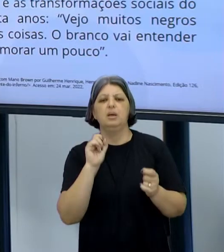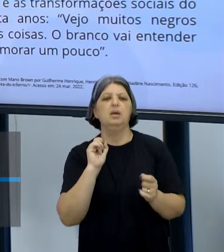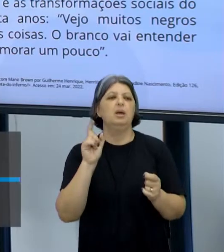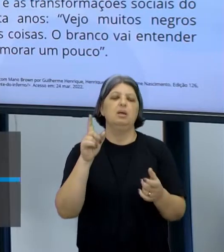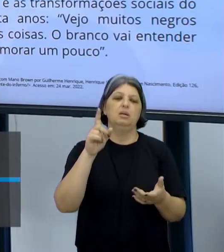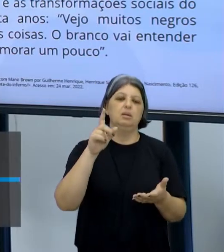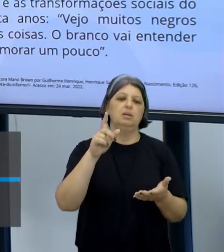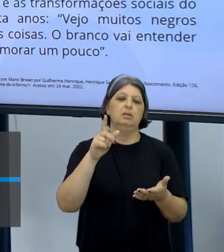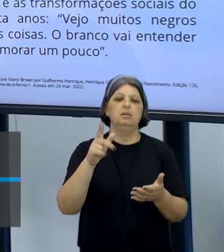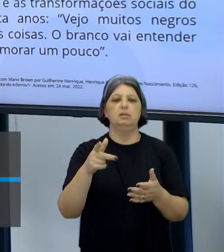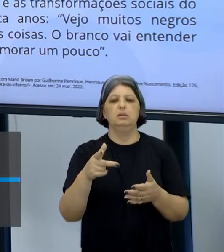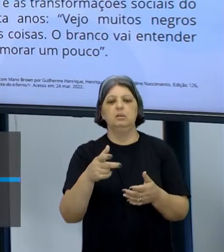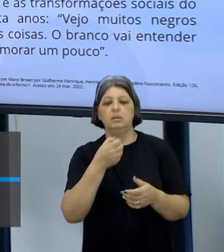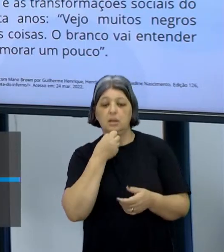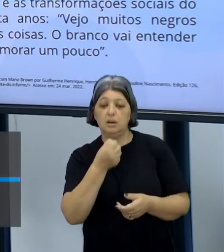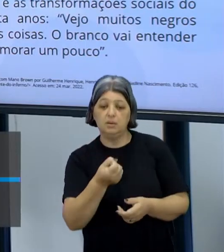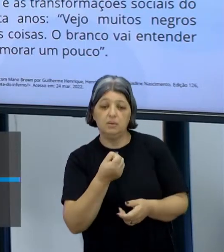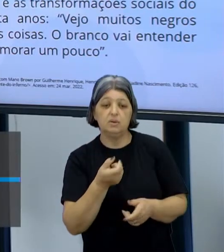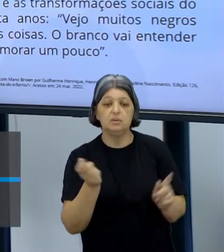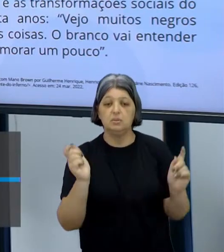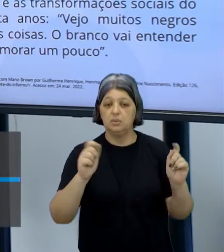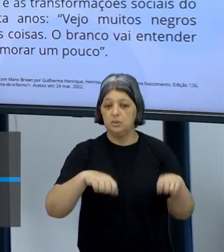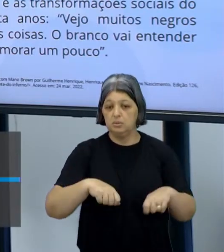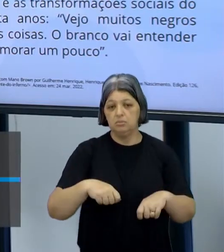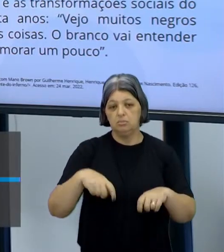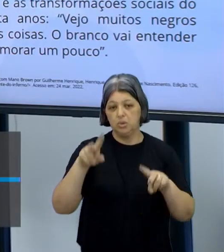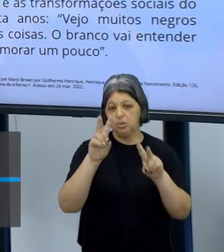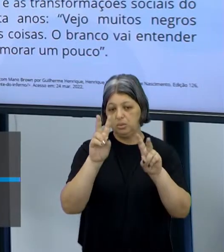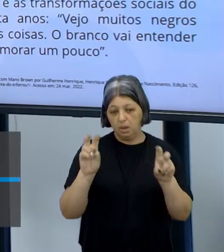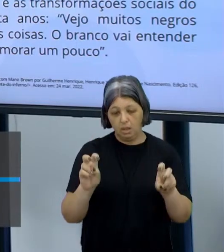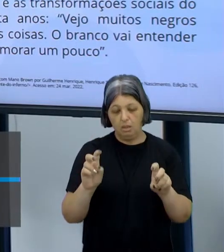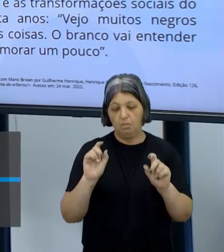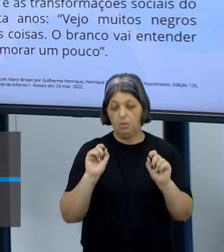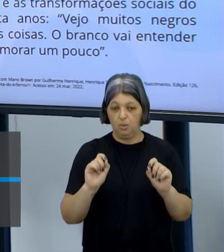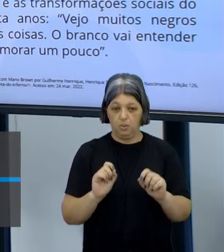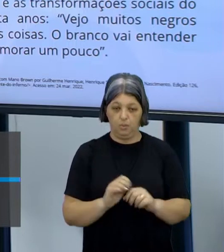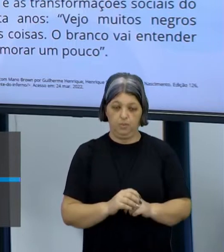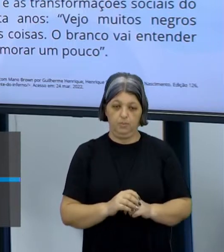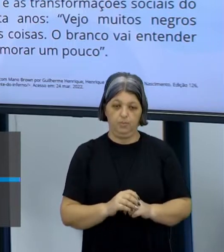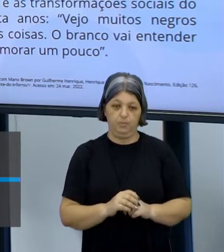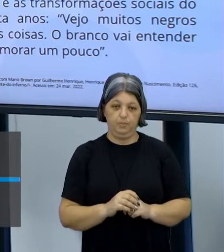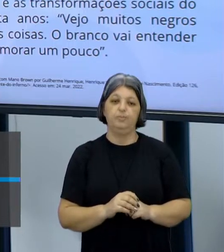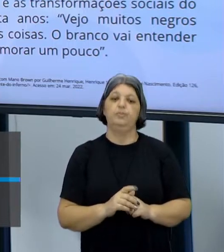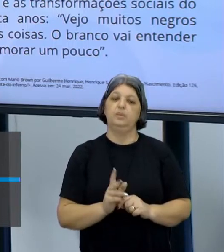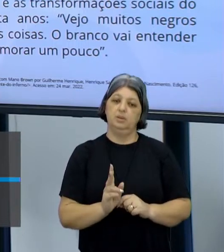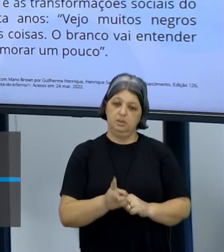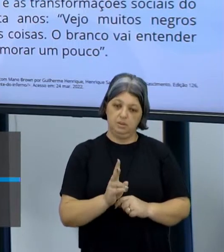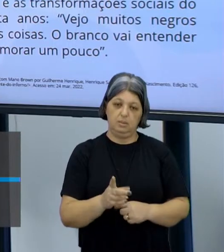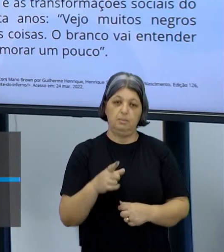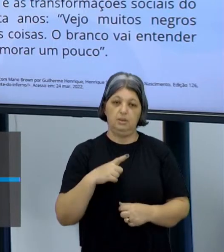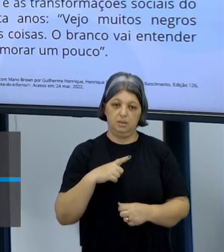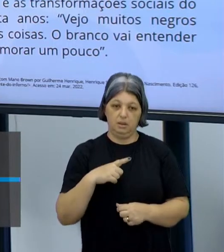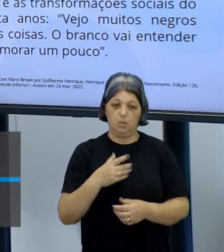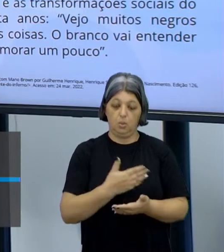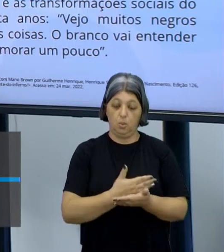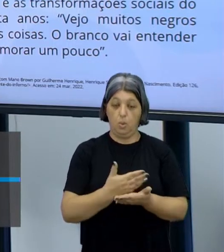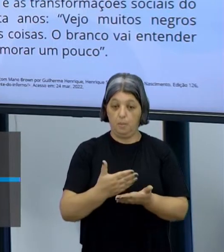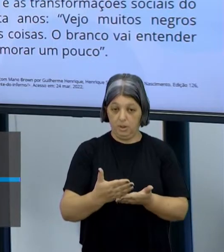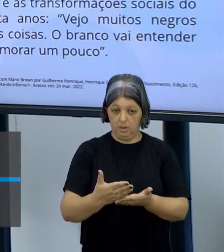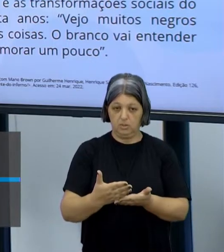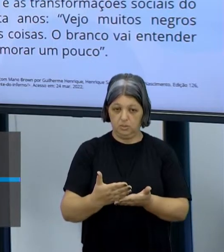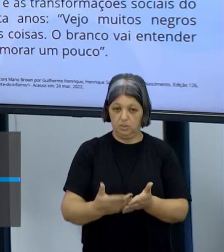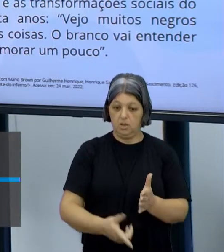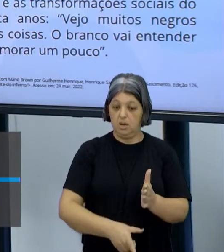entrevistado, quais as possíveis perguntas, assuntos que serão tratados. Então, a gente sempre tem essa introdução aí antes de